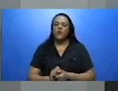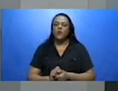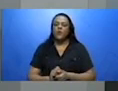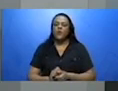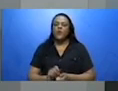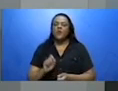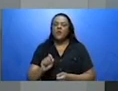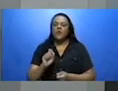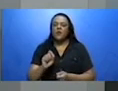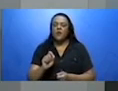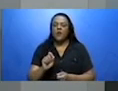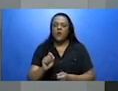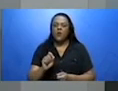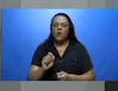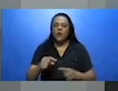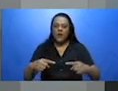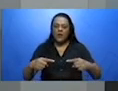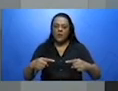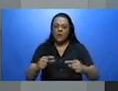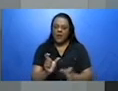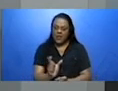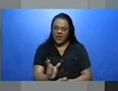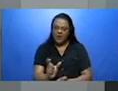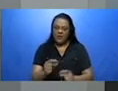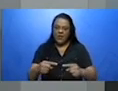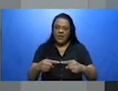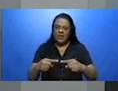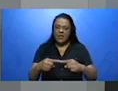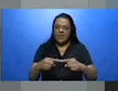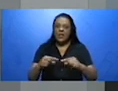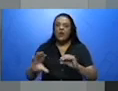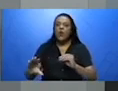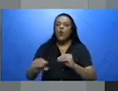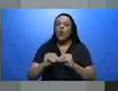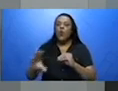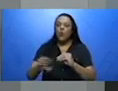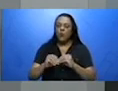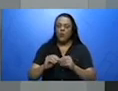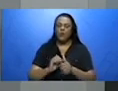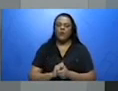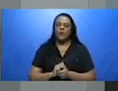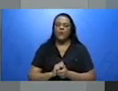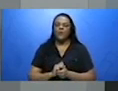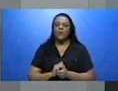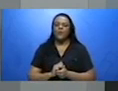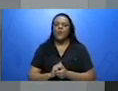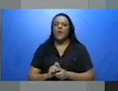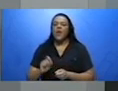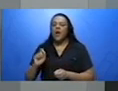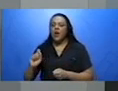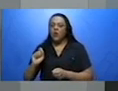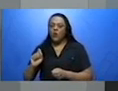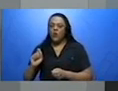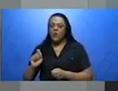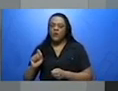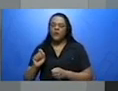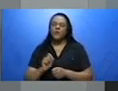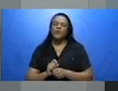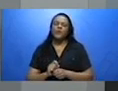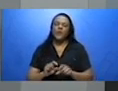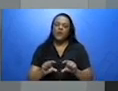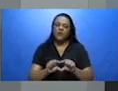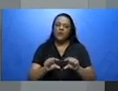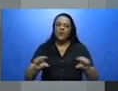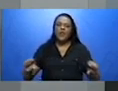conjunções integrantes, ok? Nas adjetivas, elas são divididas entre restritivas